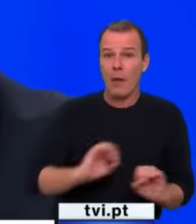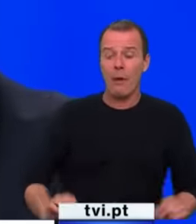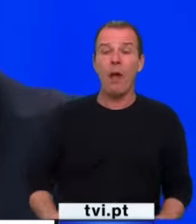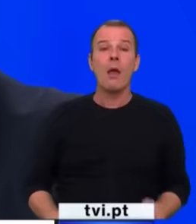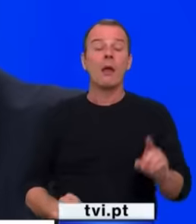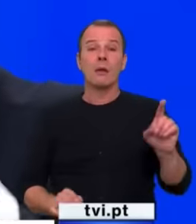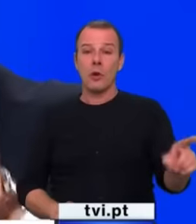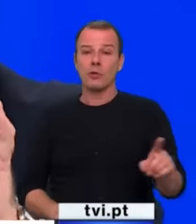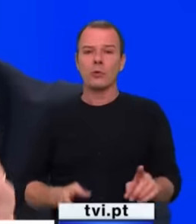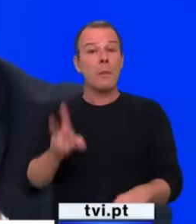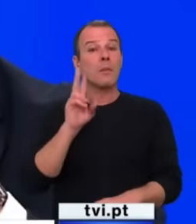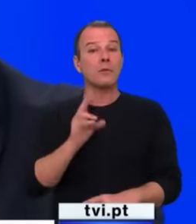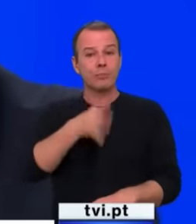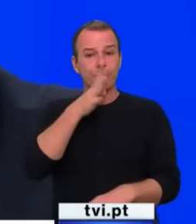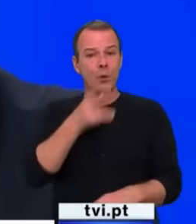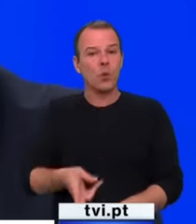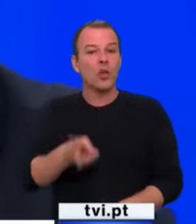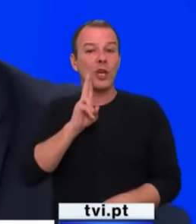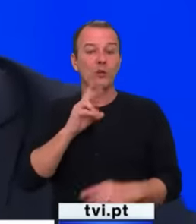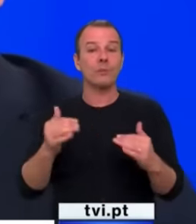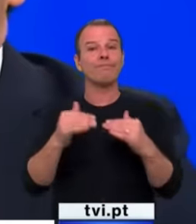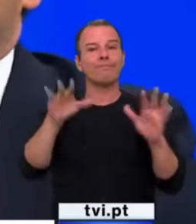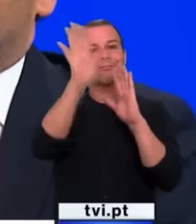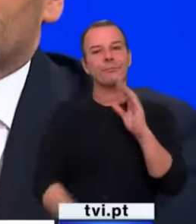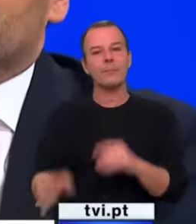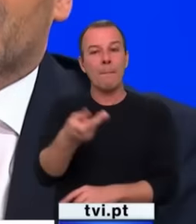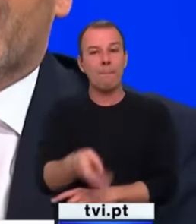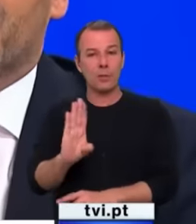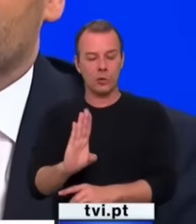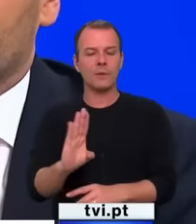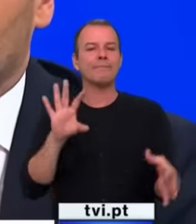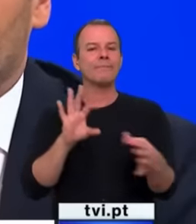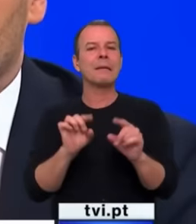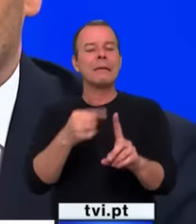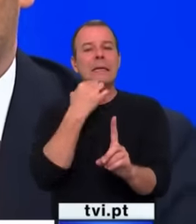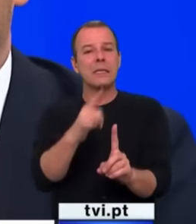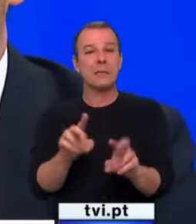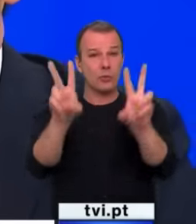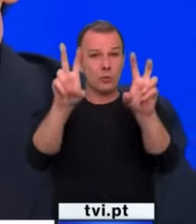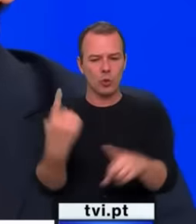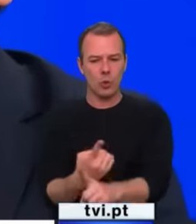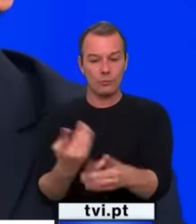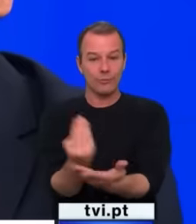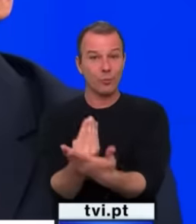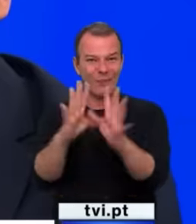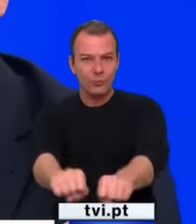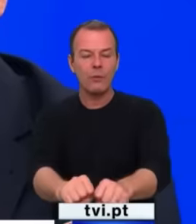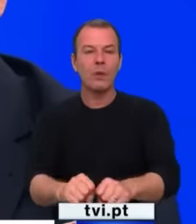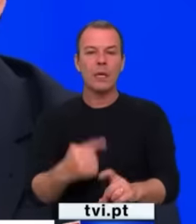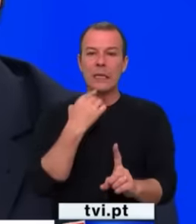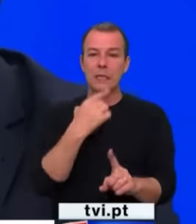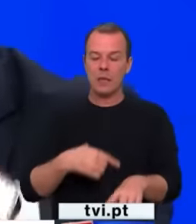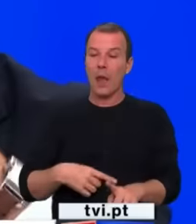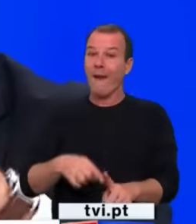tivemos declarações do Diretor Nacional da Polícia Judiciária para o Combate à Corrupção, que, referindo-se até à apreensão e confisco de bens, disse que este era o grande desafio do nosso